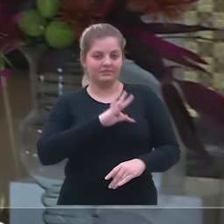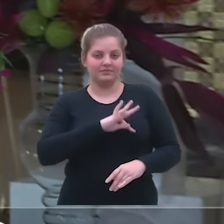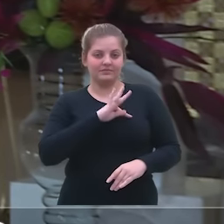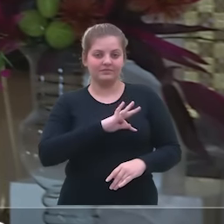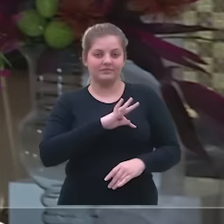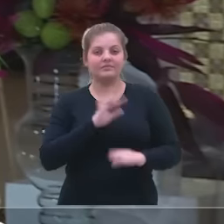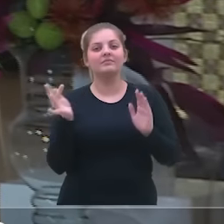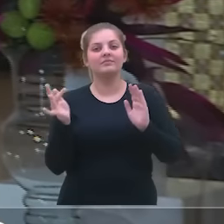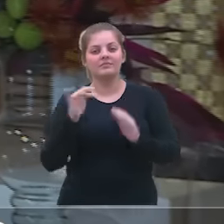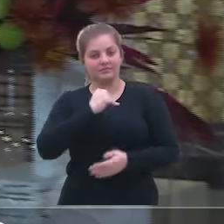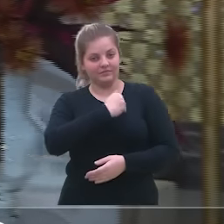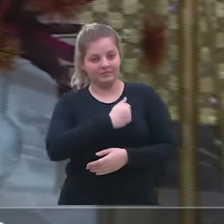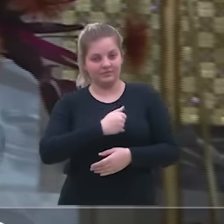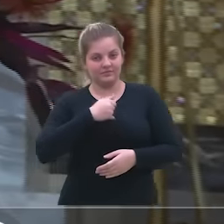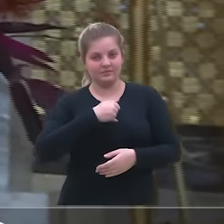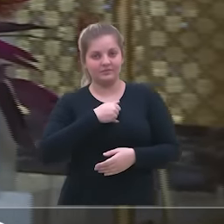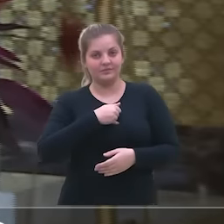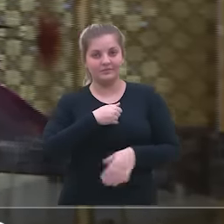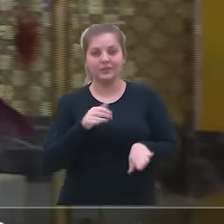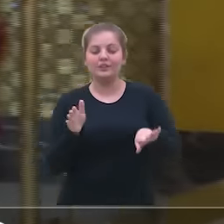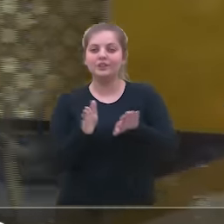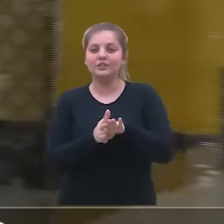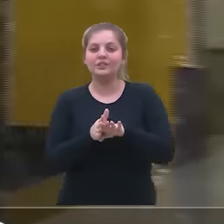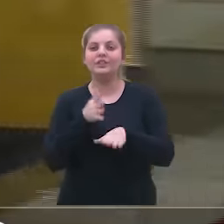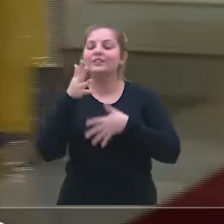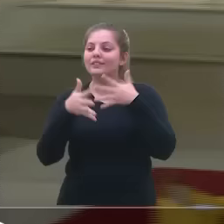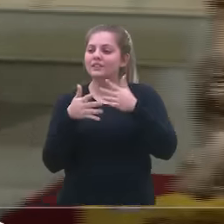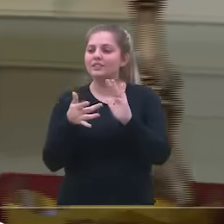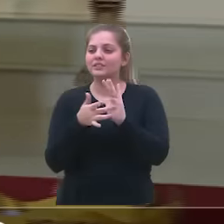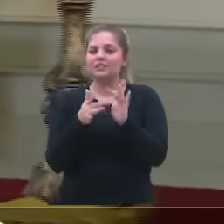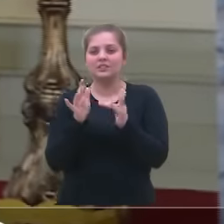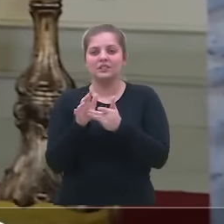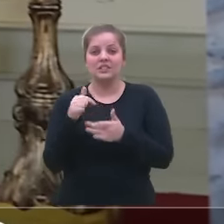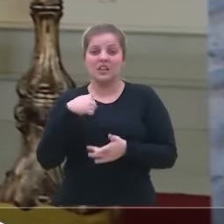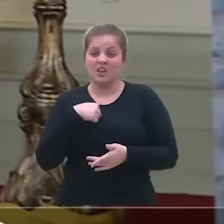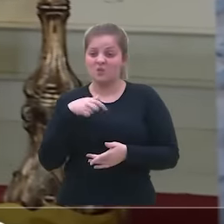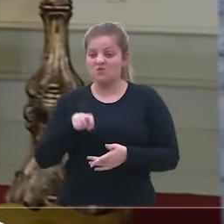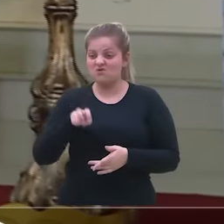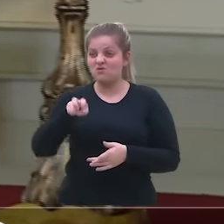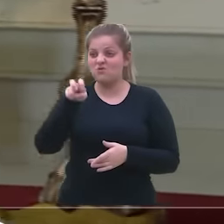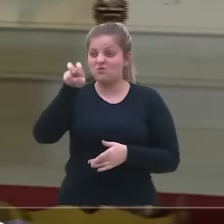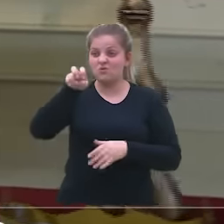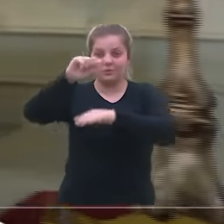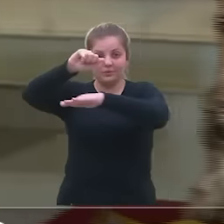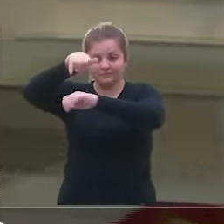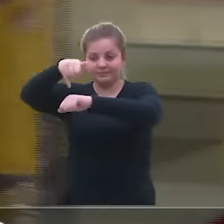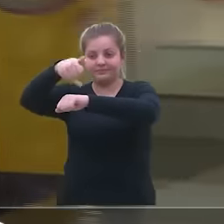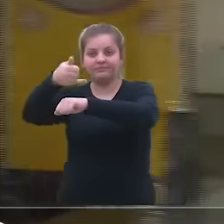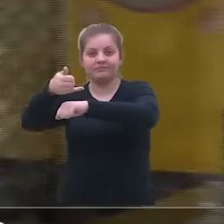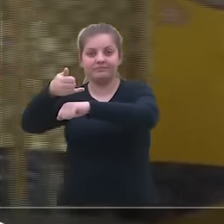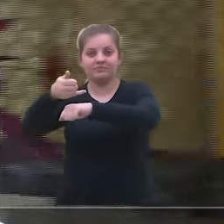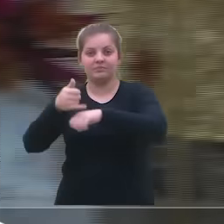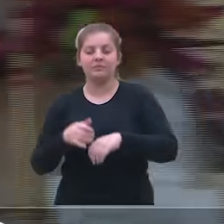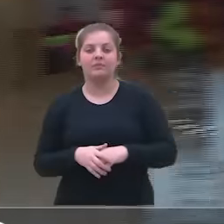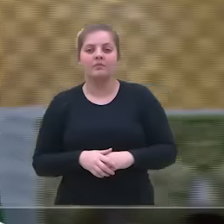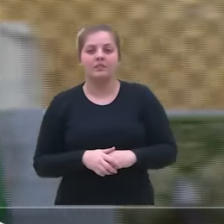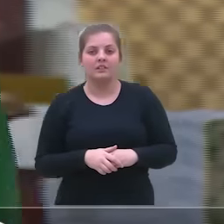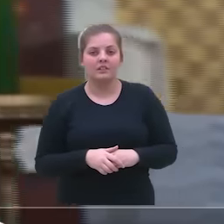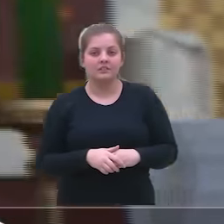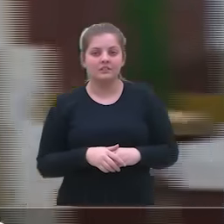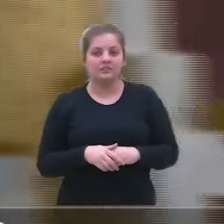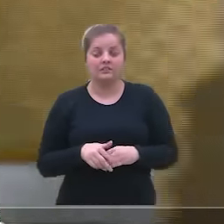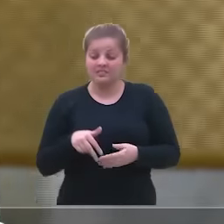e João chegam e diz Jesus tô subindo para Jerusalém é como se ele tivesse aqui ó indo